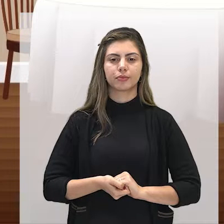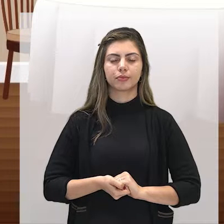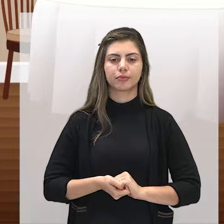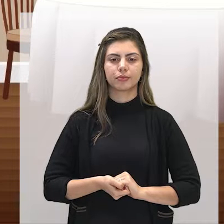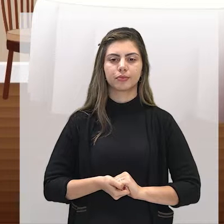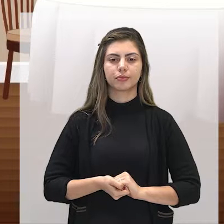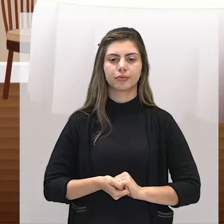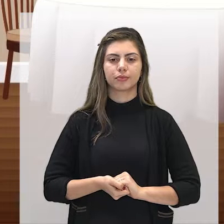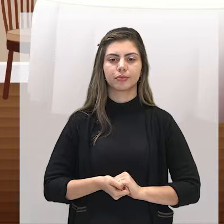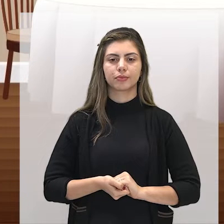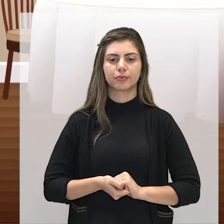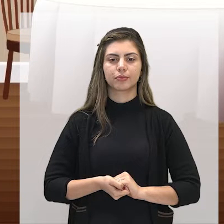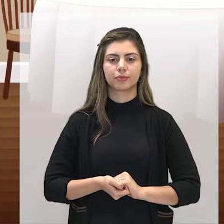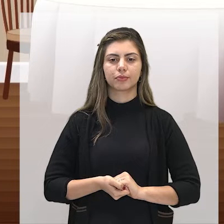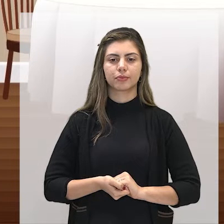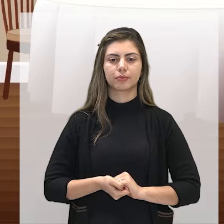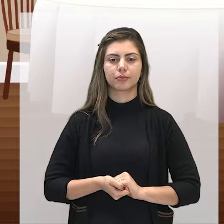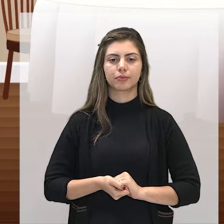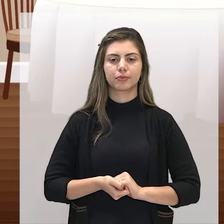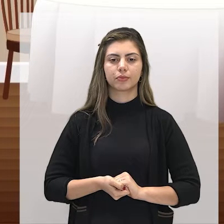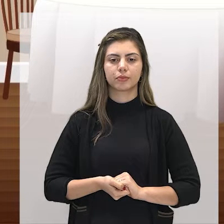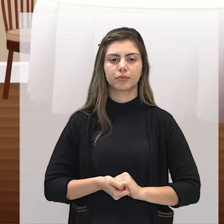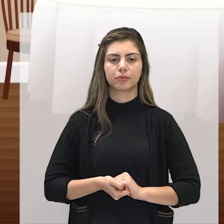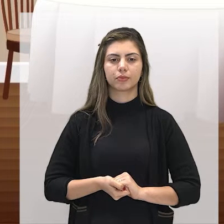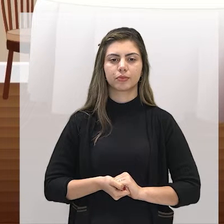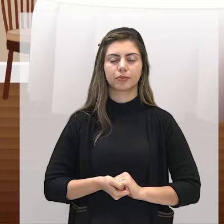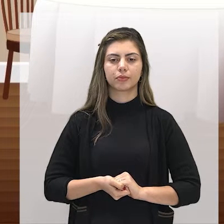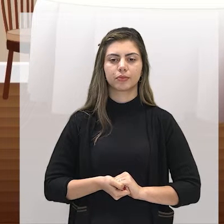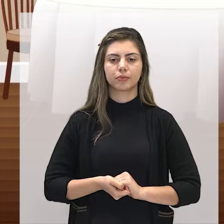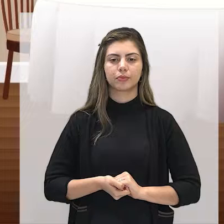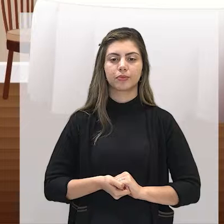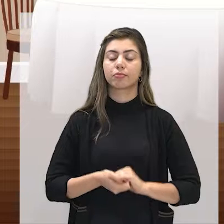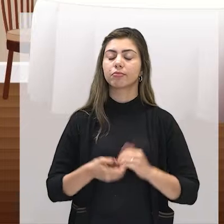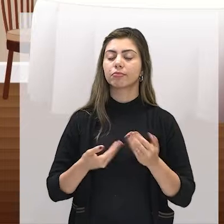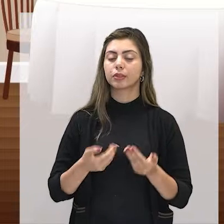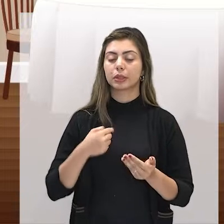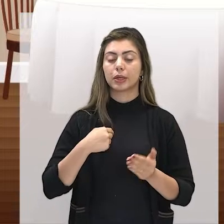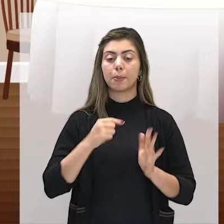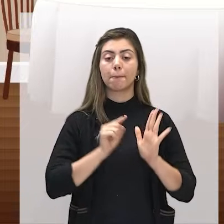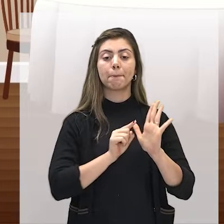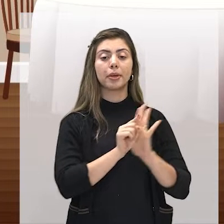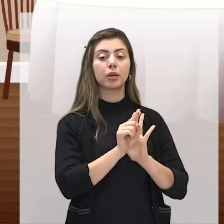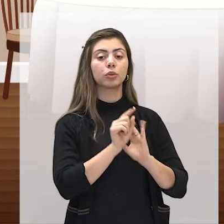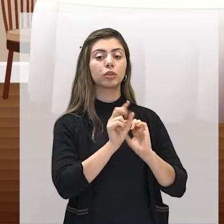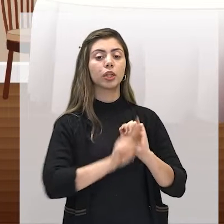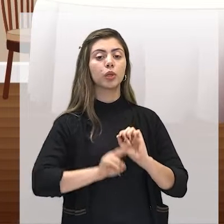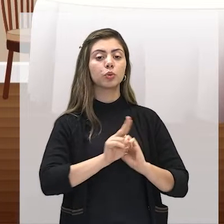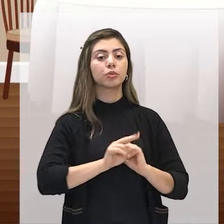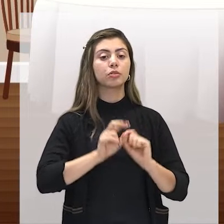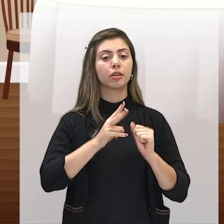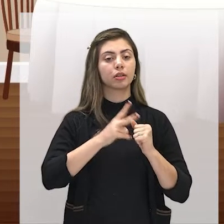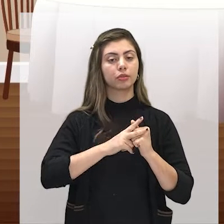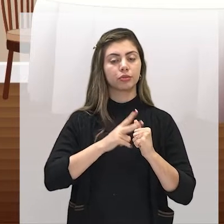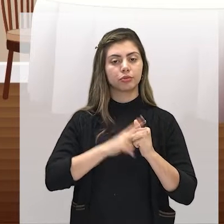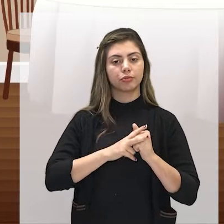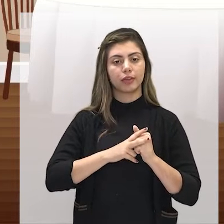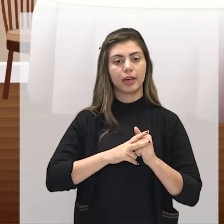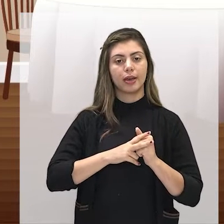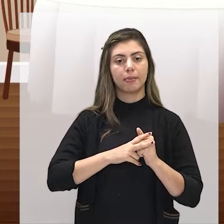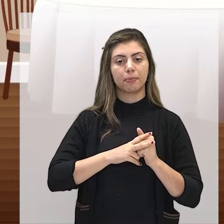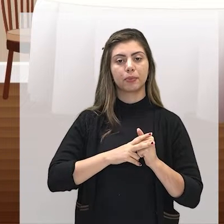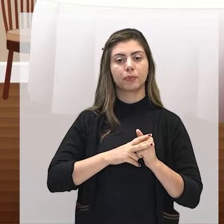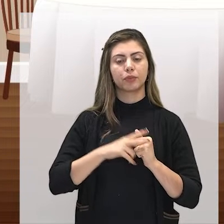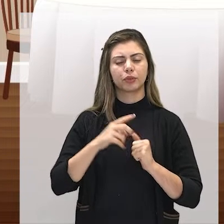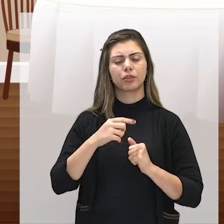Yes. Could I have a pepperoni pizza, please? Olha só, eu perguntei agora utilizando ainda o verbo modal may, que é